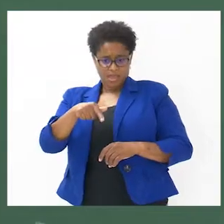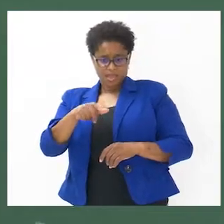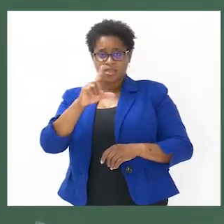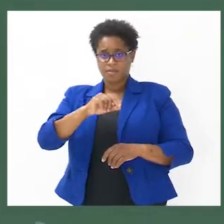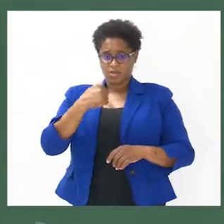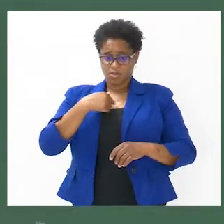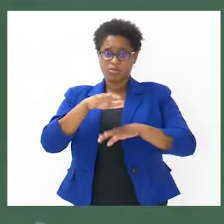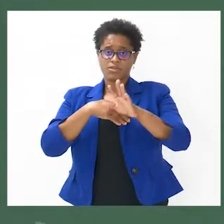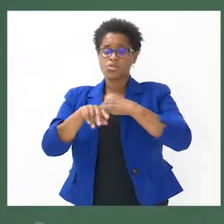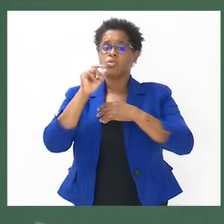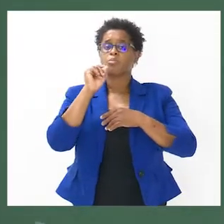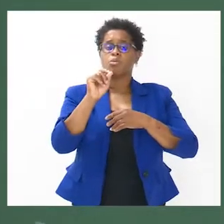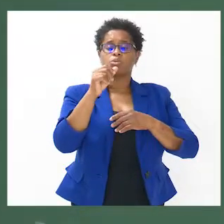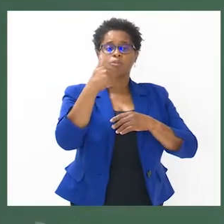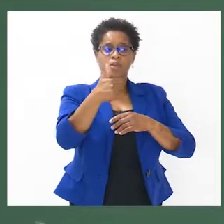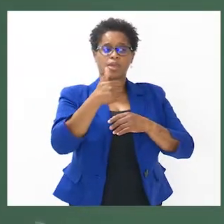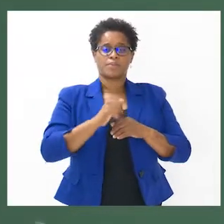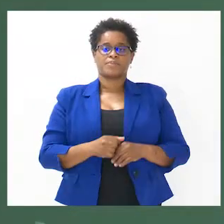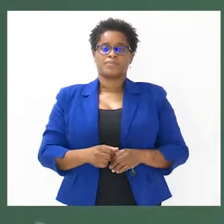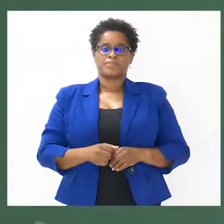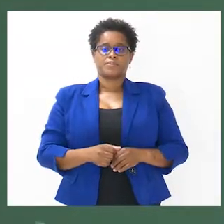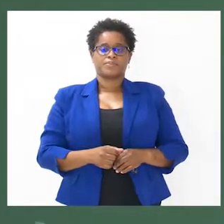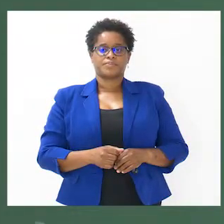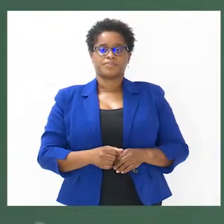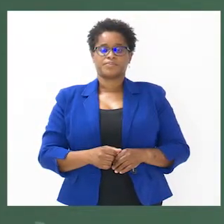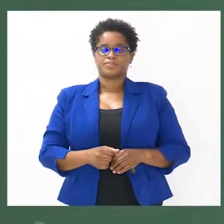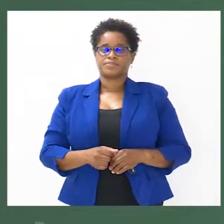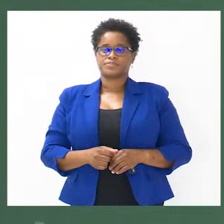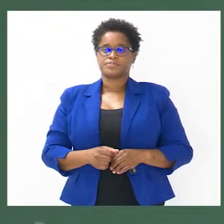Vou aqui também marcar um ponto B. Ok?